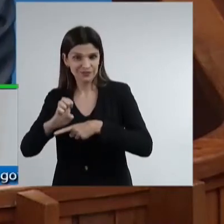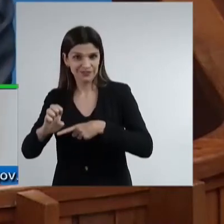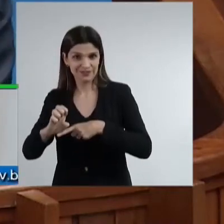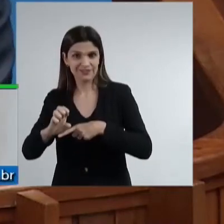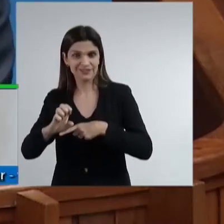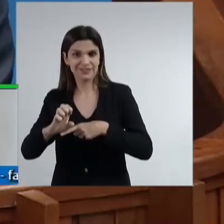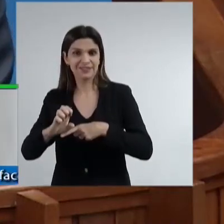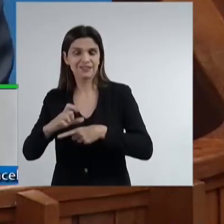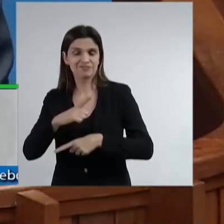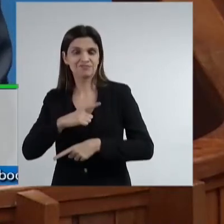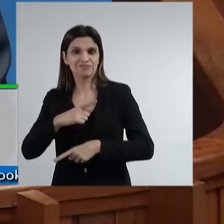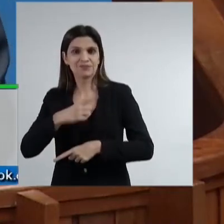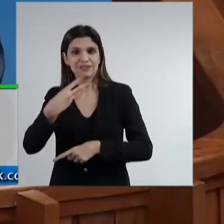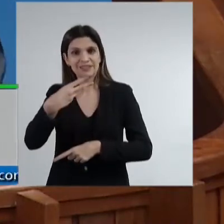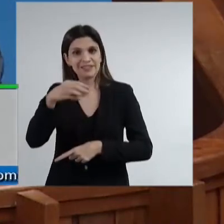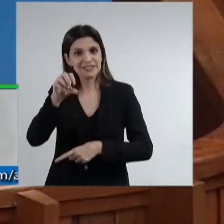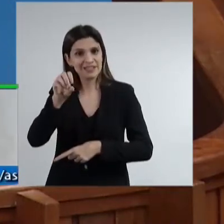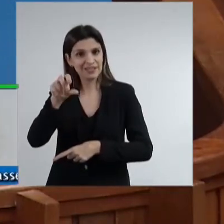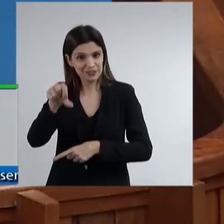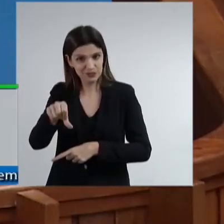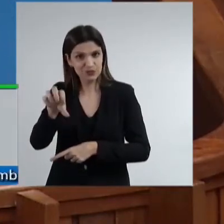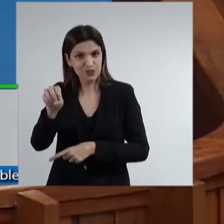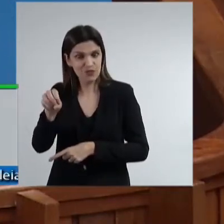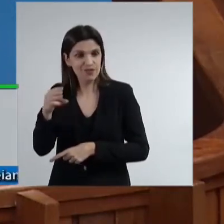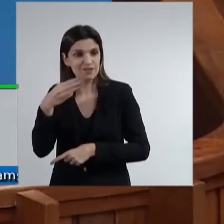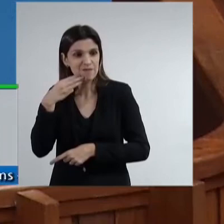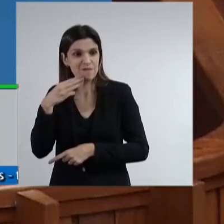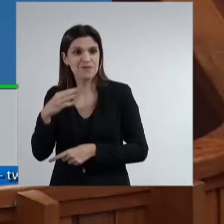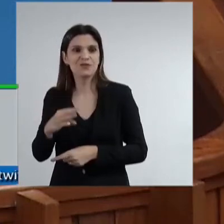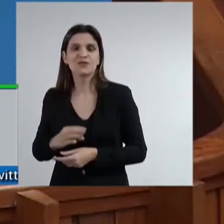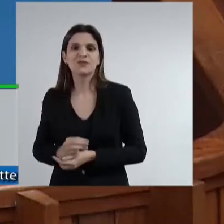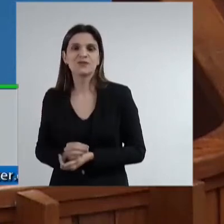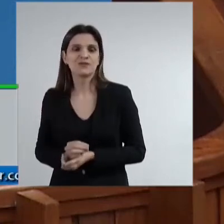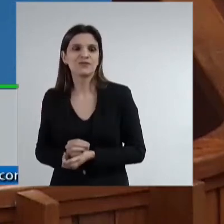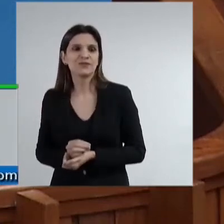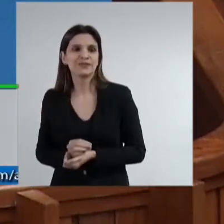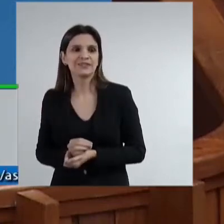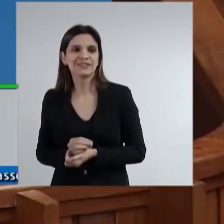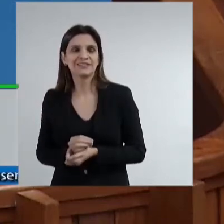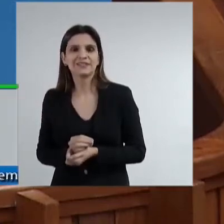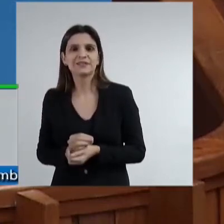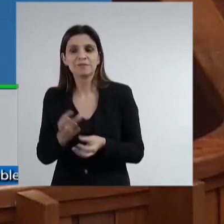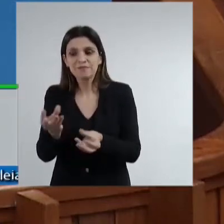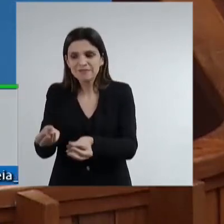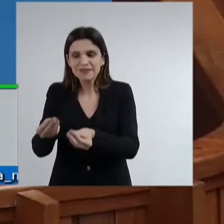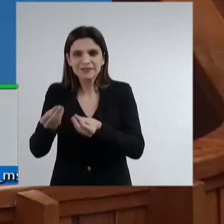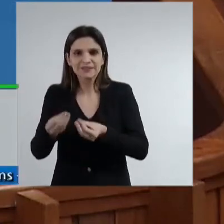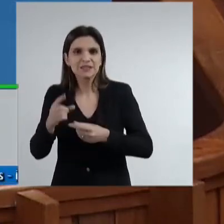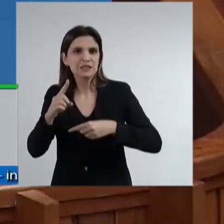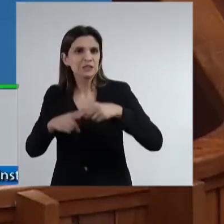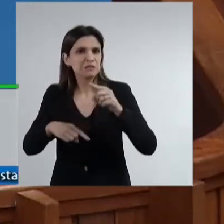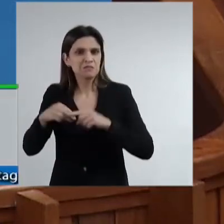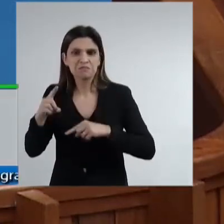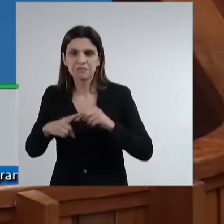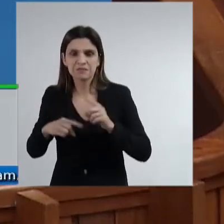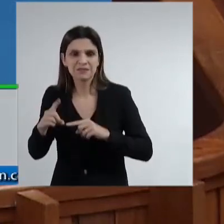390 milhões a receber em bens do tráfico. Para se ter uma